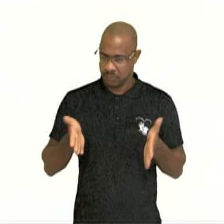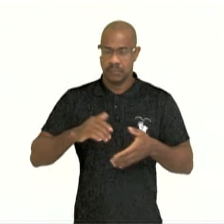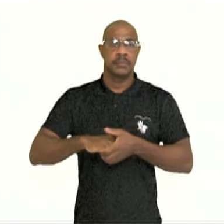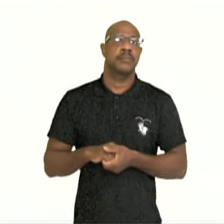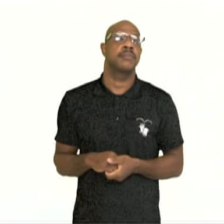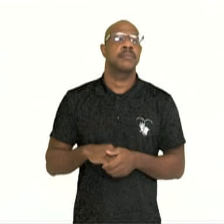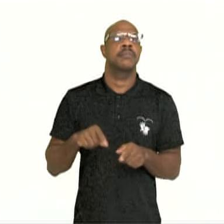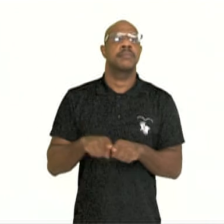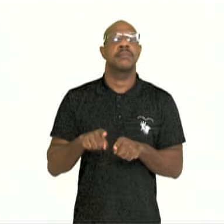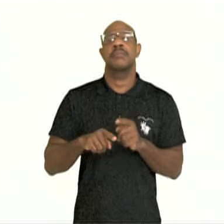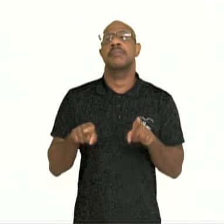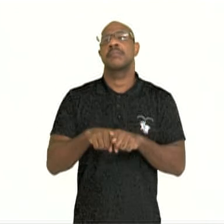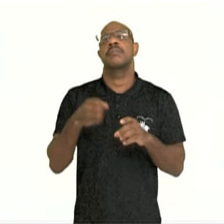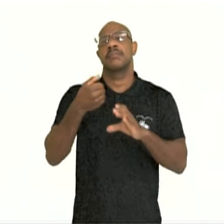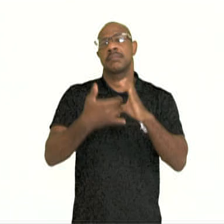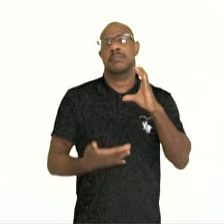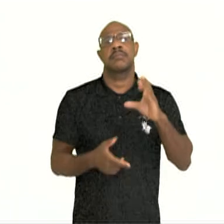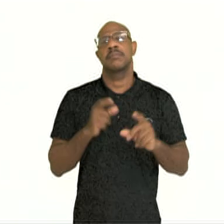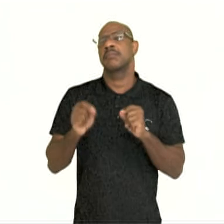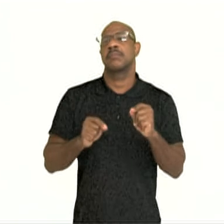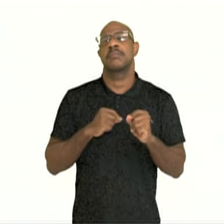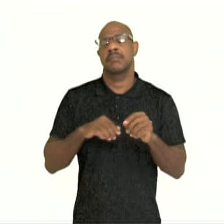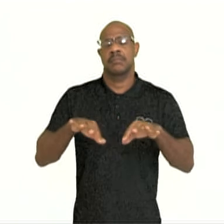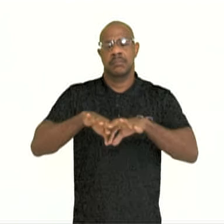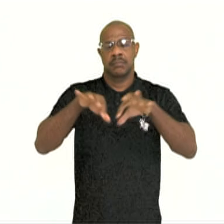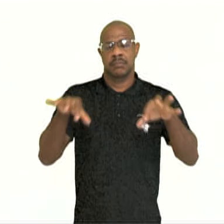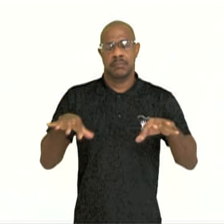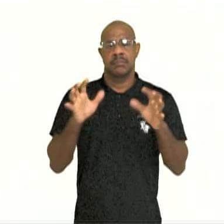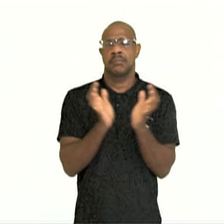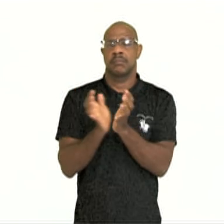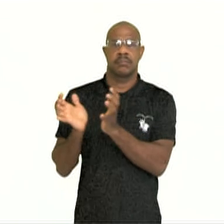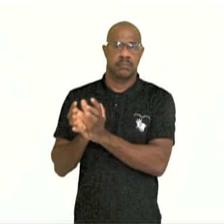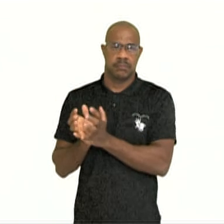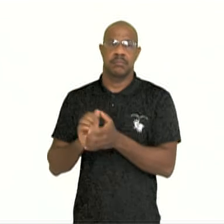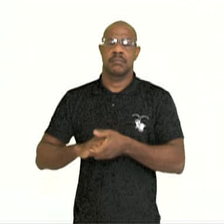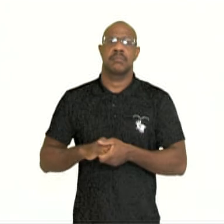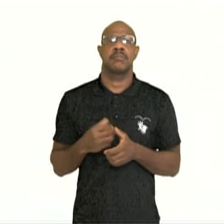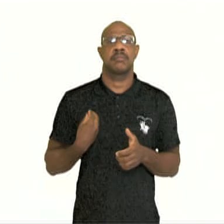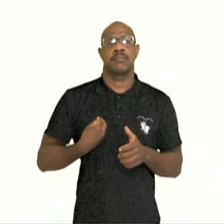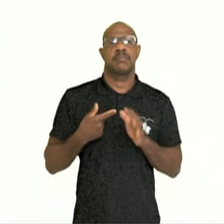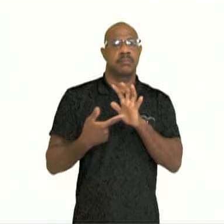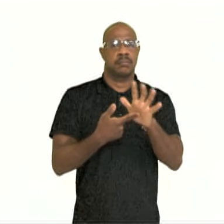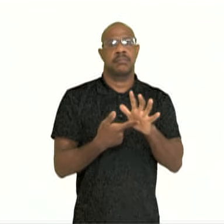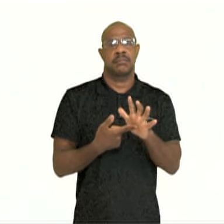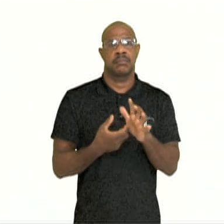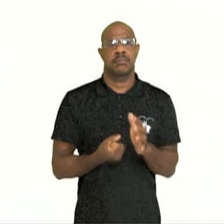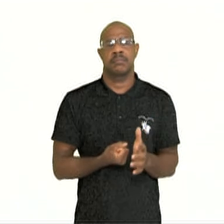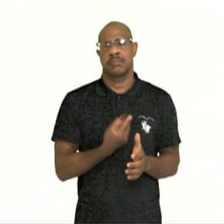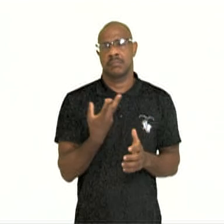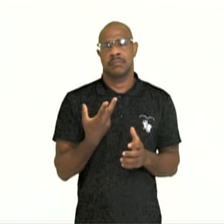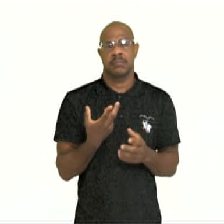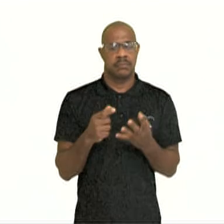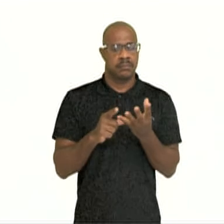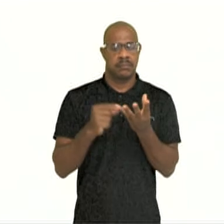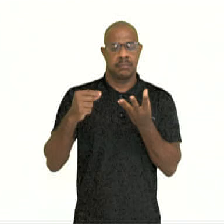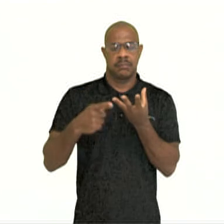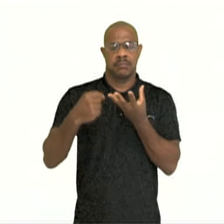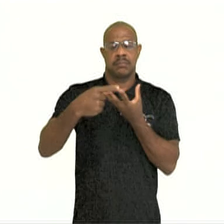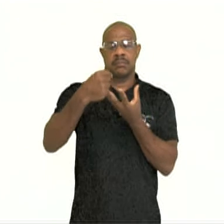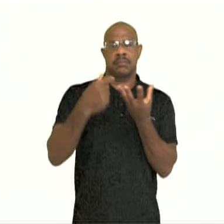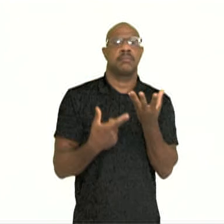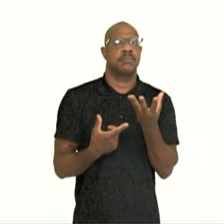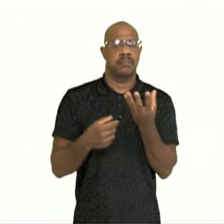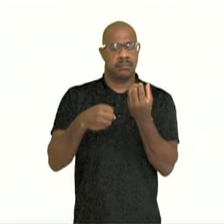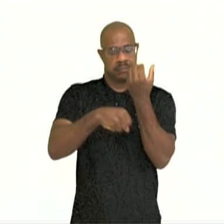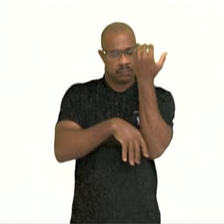e determinadas características vão separar esse grupo, como a presença do número de pétalas, com relação à